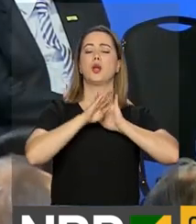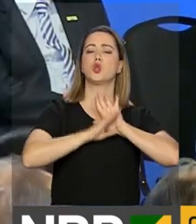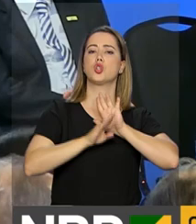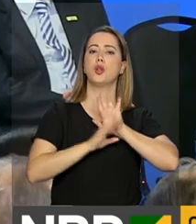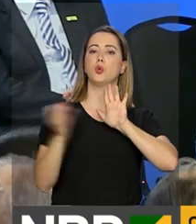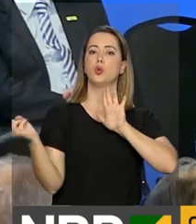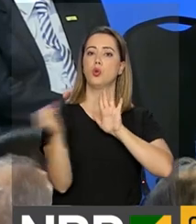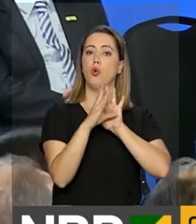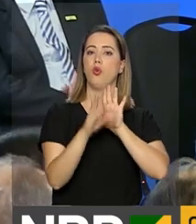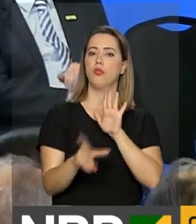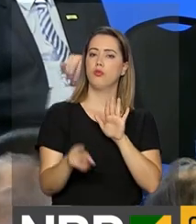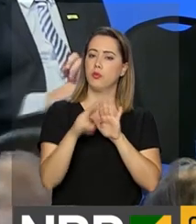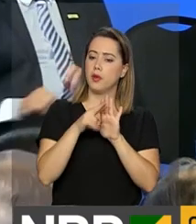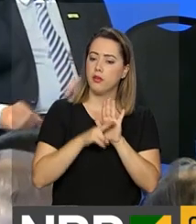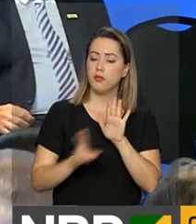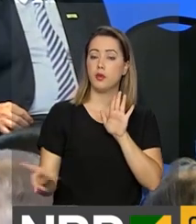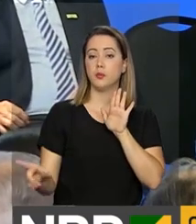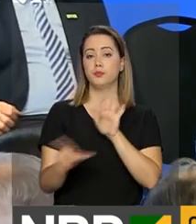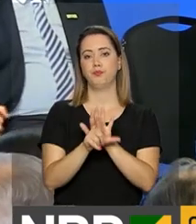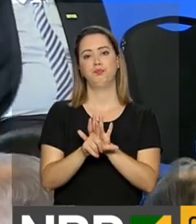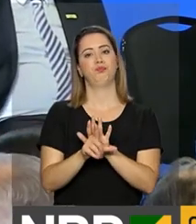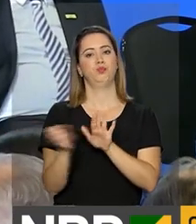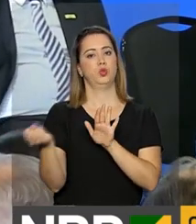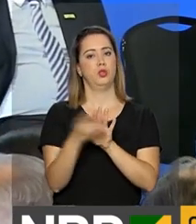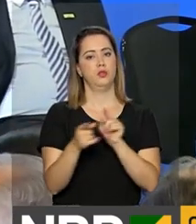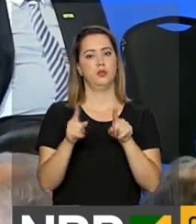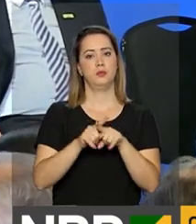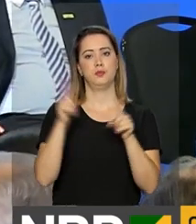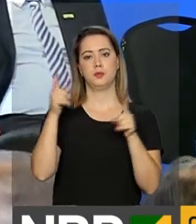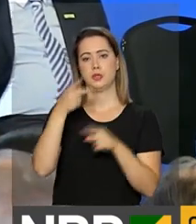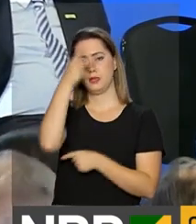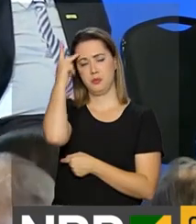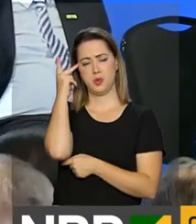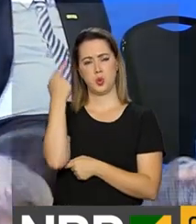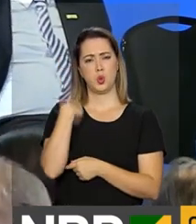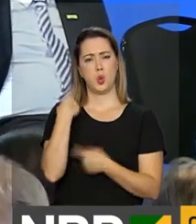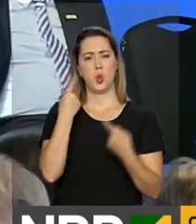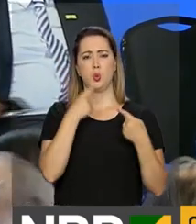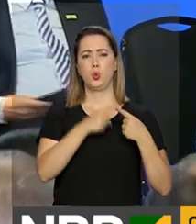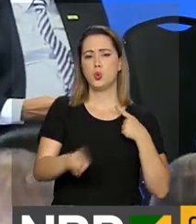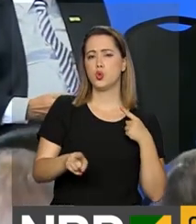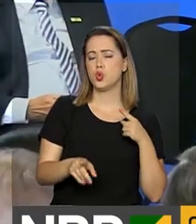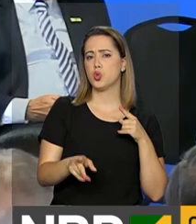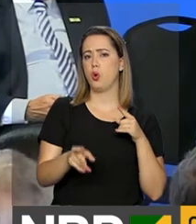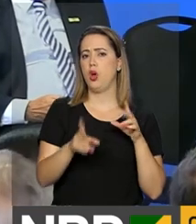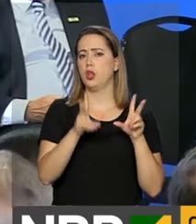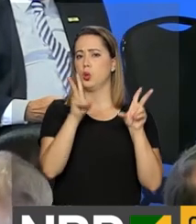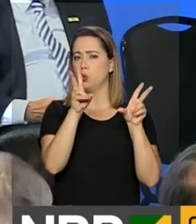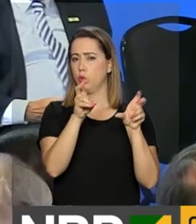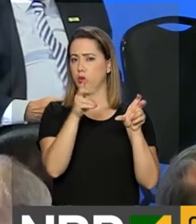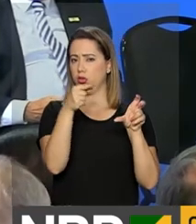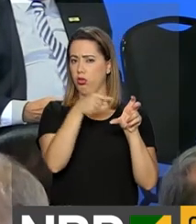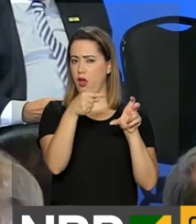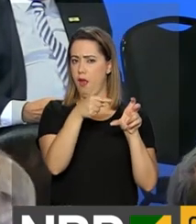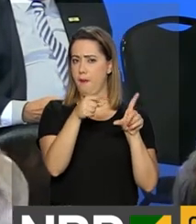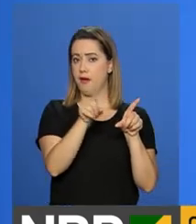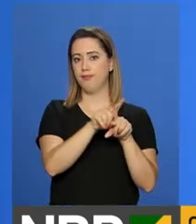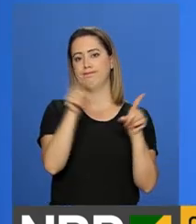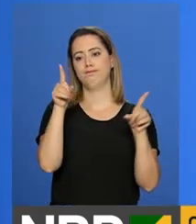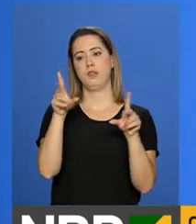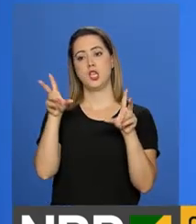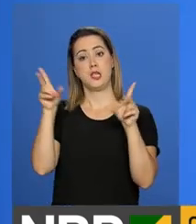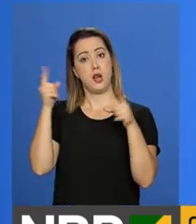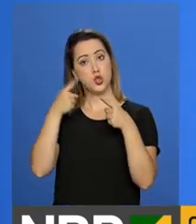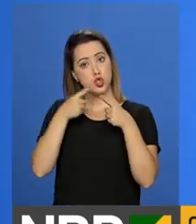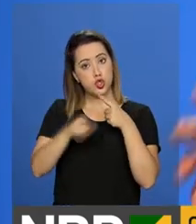reforma qualquer, você verifica que as pessoas não combatem o conteúdo, não combatem o mérito. Elas fazem um combate